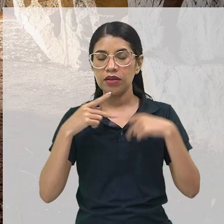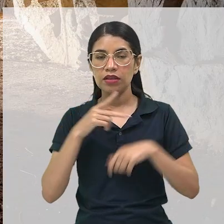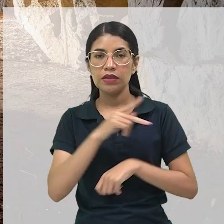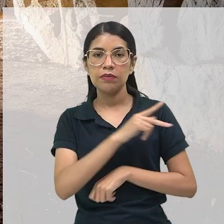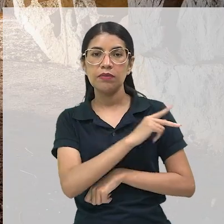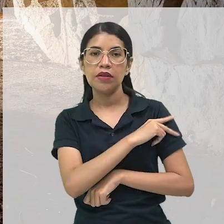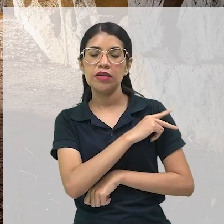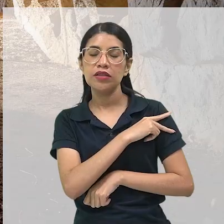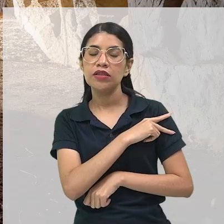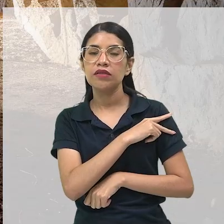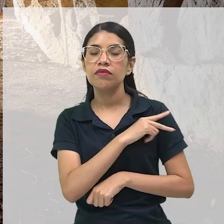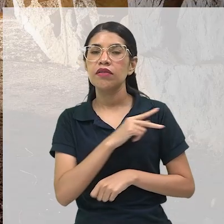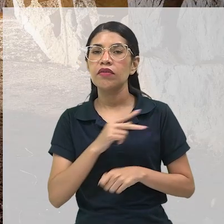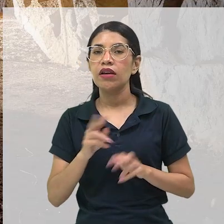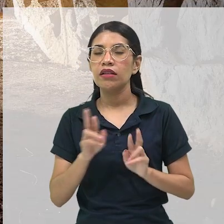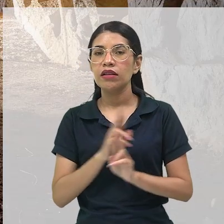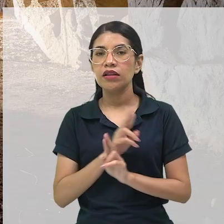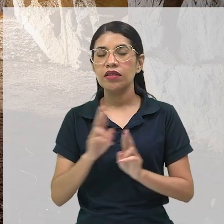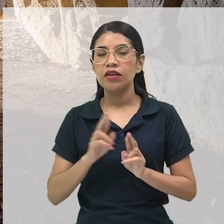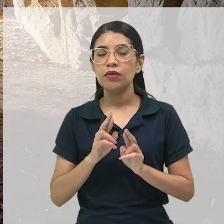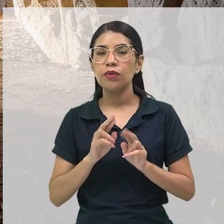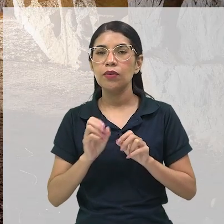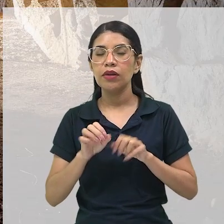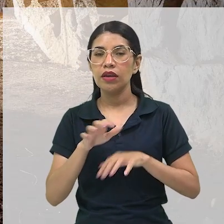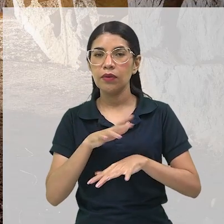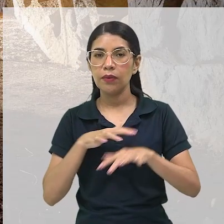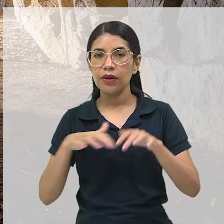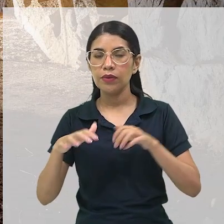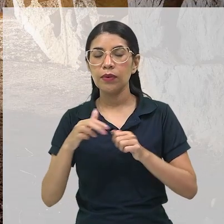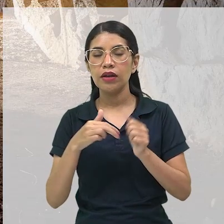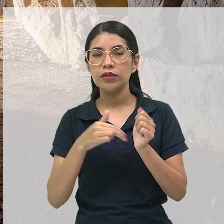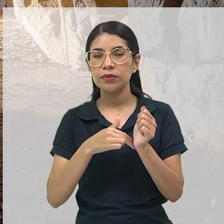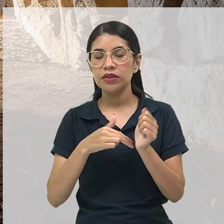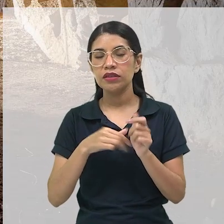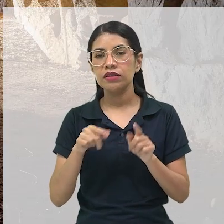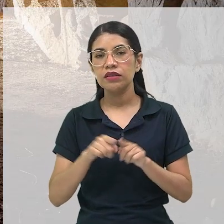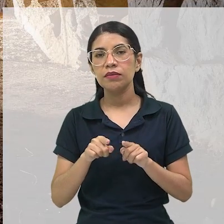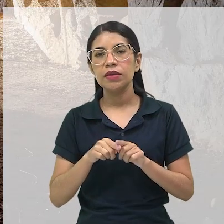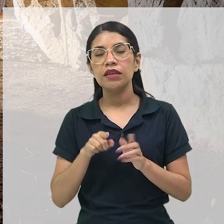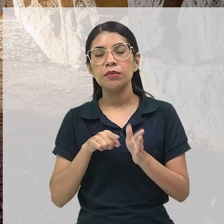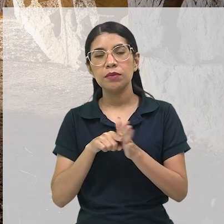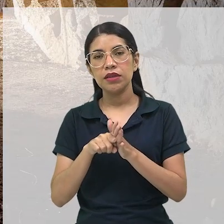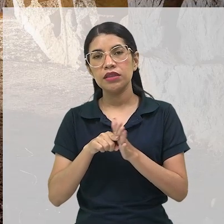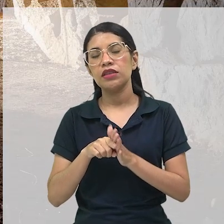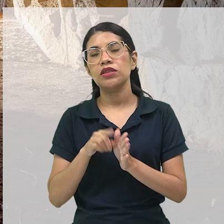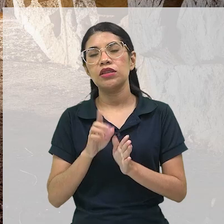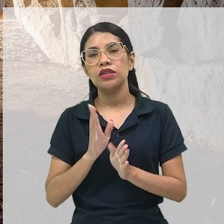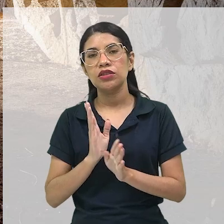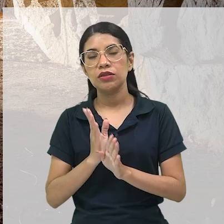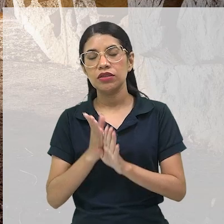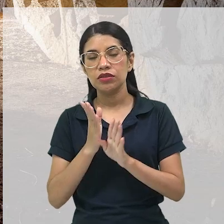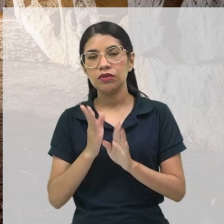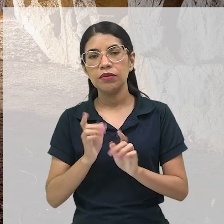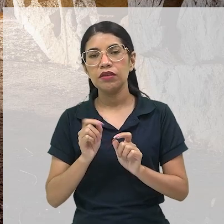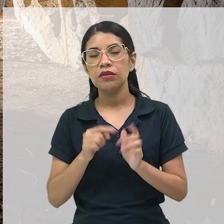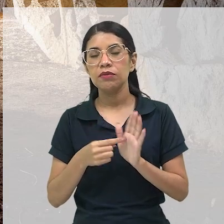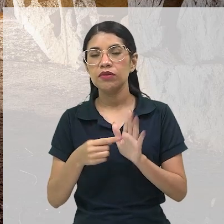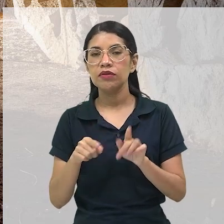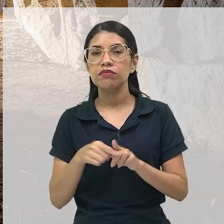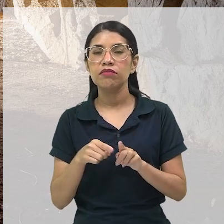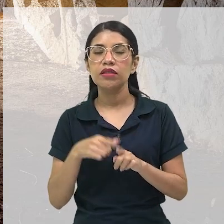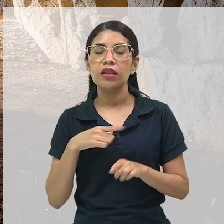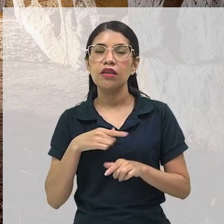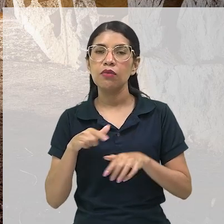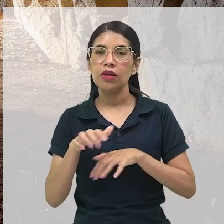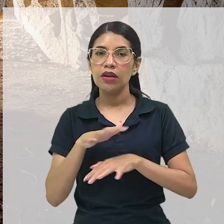primitivo estaria totalmente ligada à magia. Existem estudos que já dão esse indício para a gente, né? Que existia ali um caráter